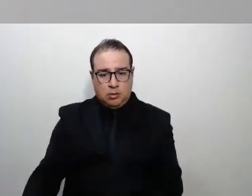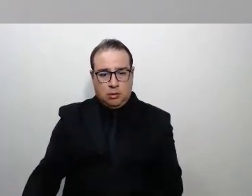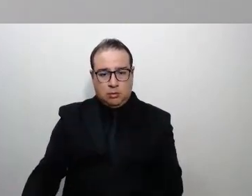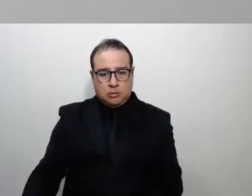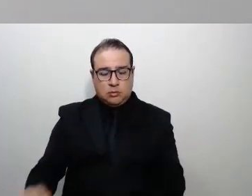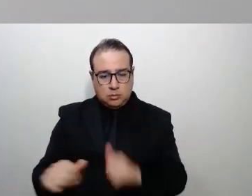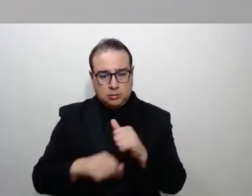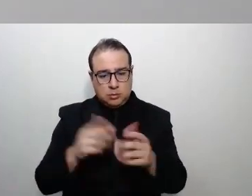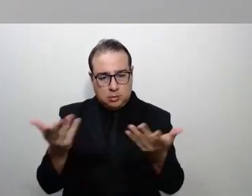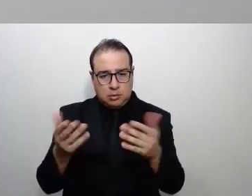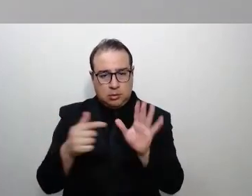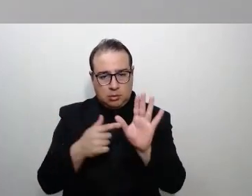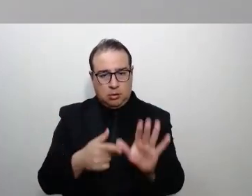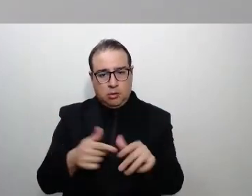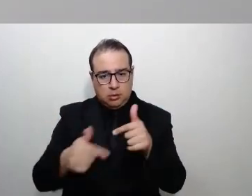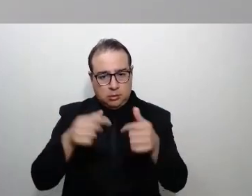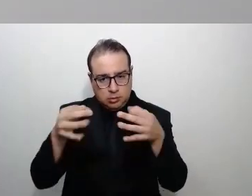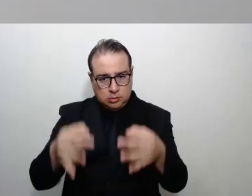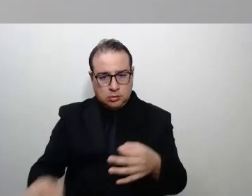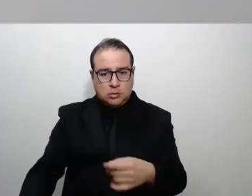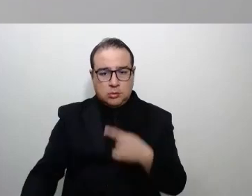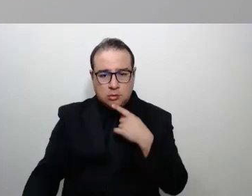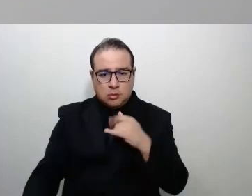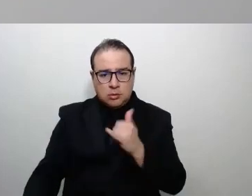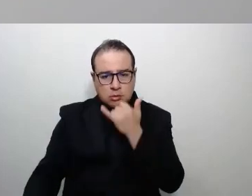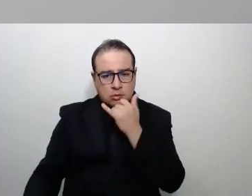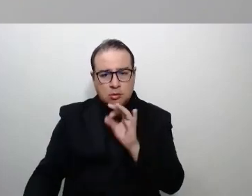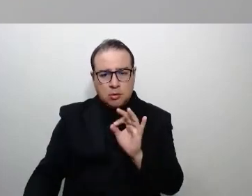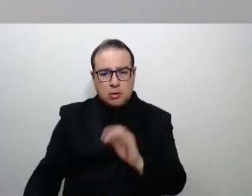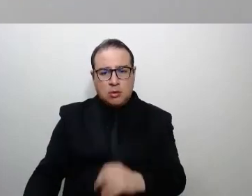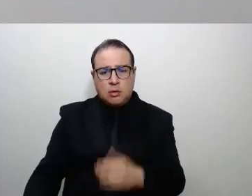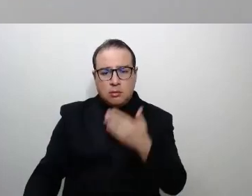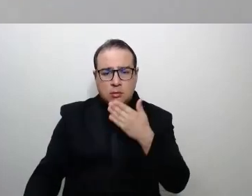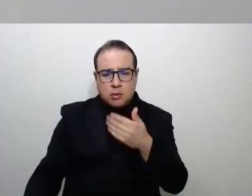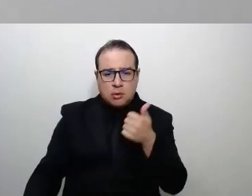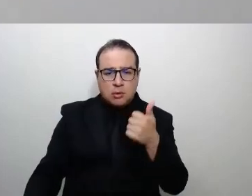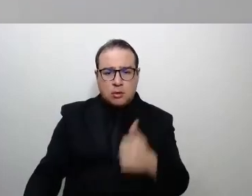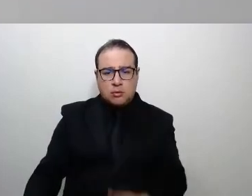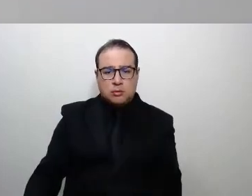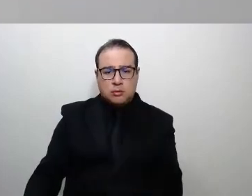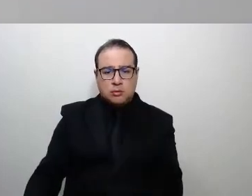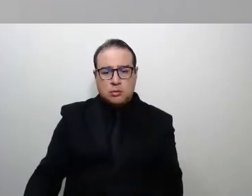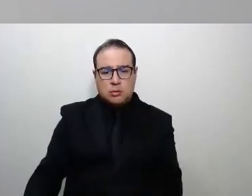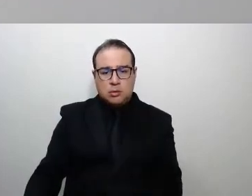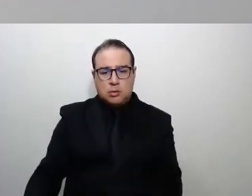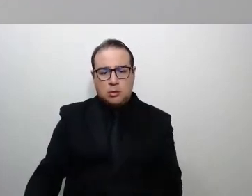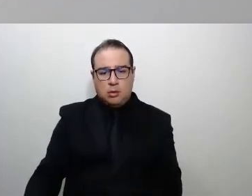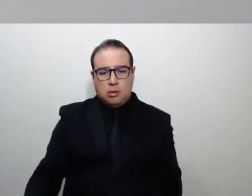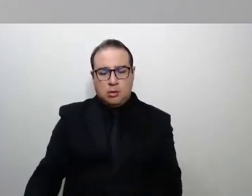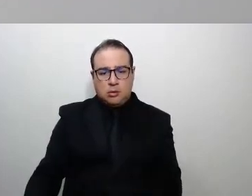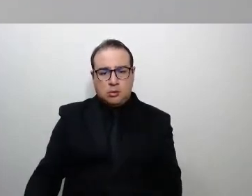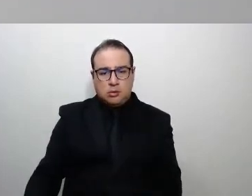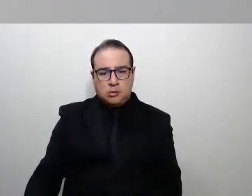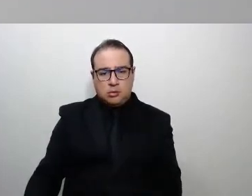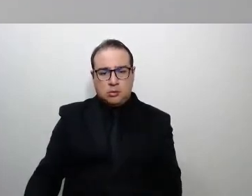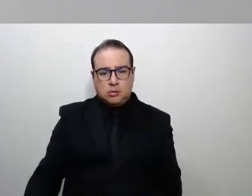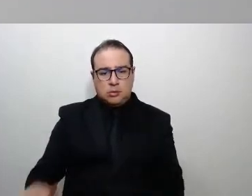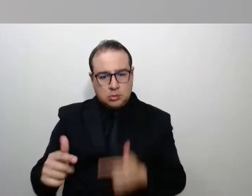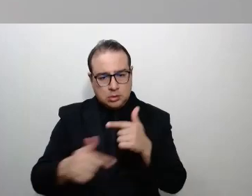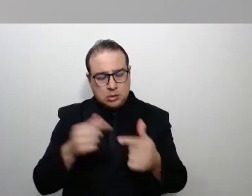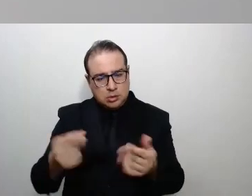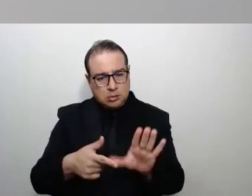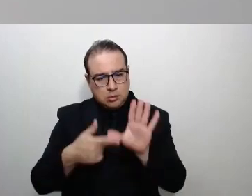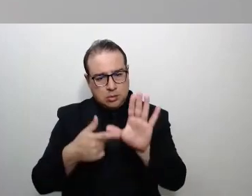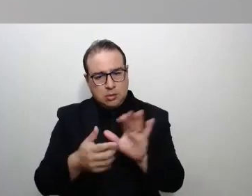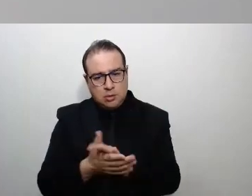funções não se justifica se não for para melhorar o serviço que vai ser prestado